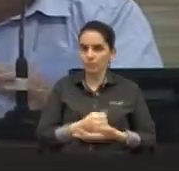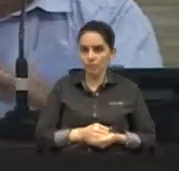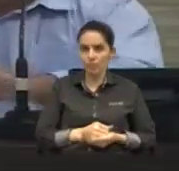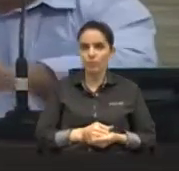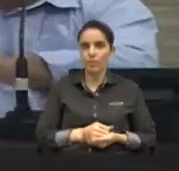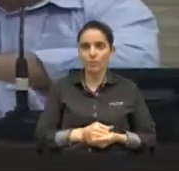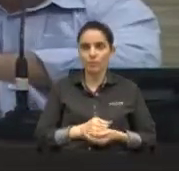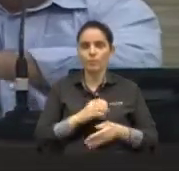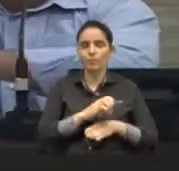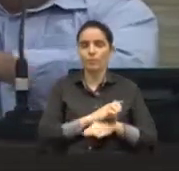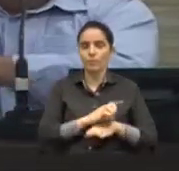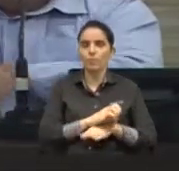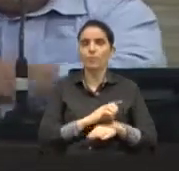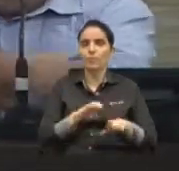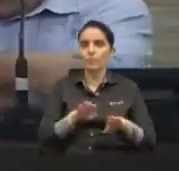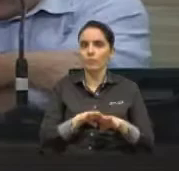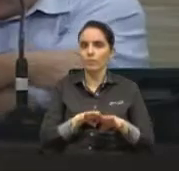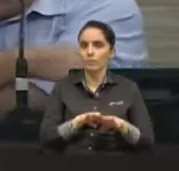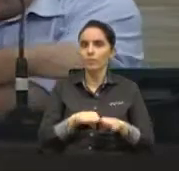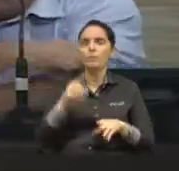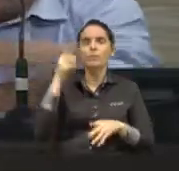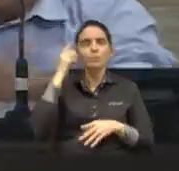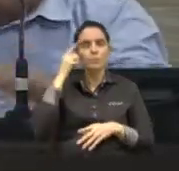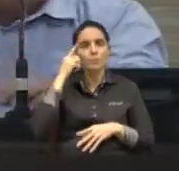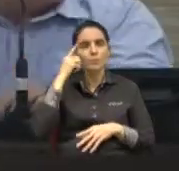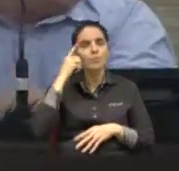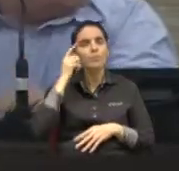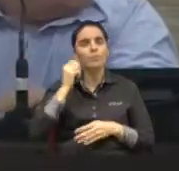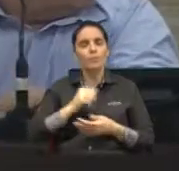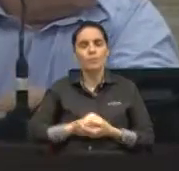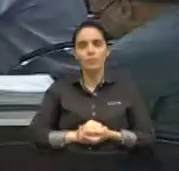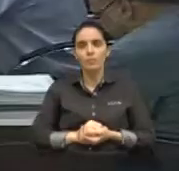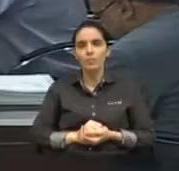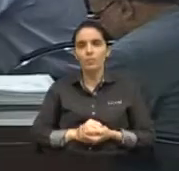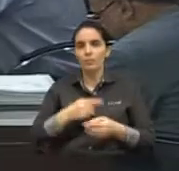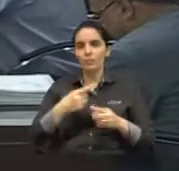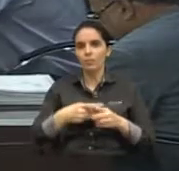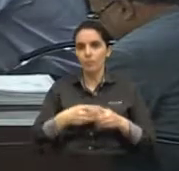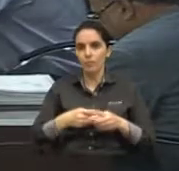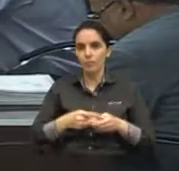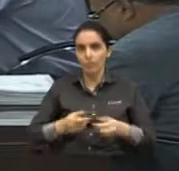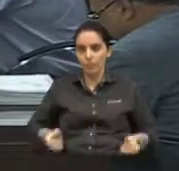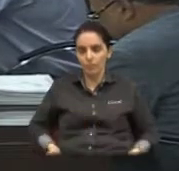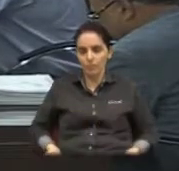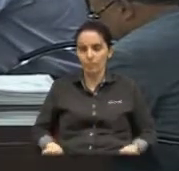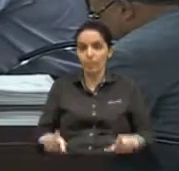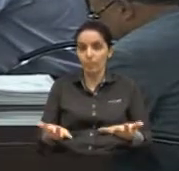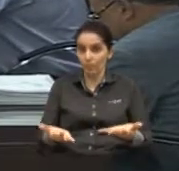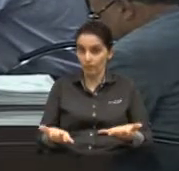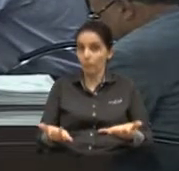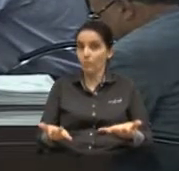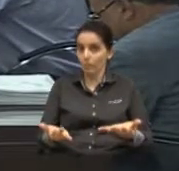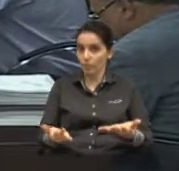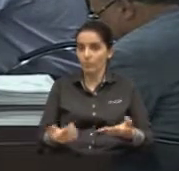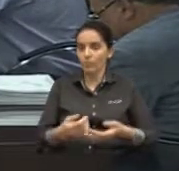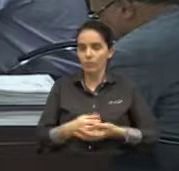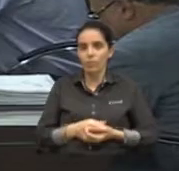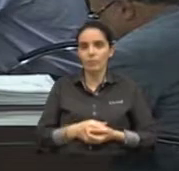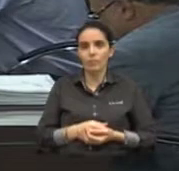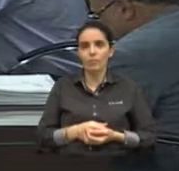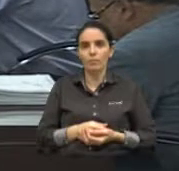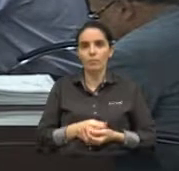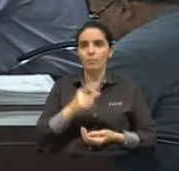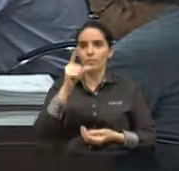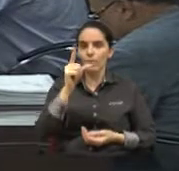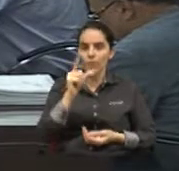Estado, né, vai acabar economizando, porque o que você gasta, e já é um efetivo muito pequeno que nós já